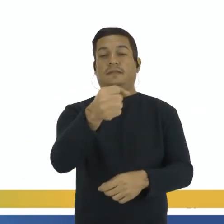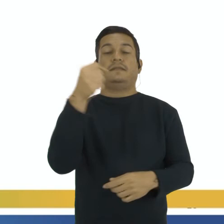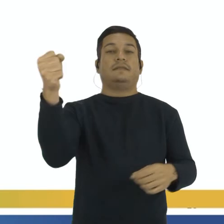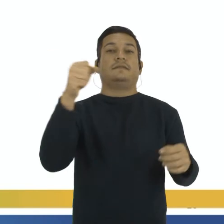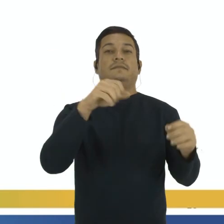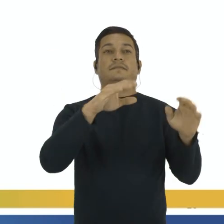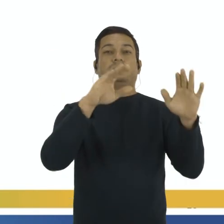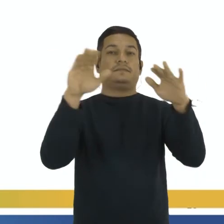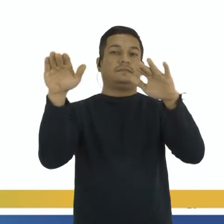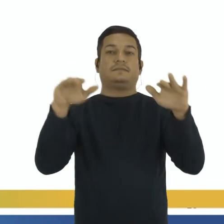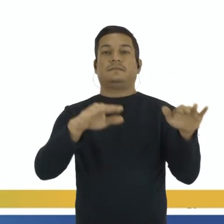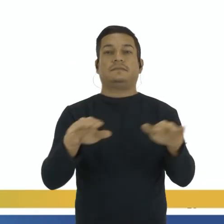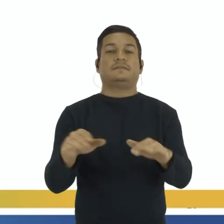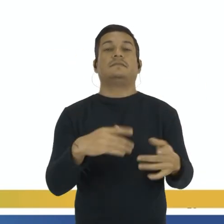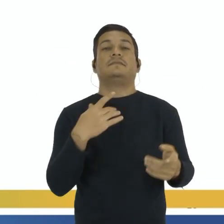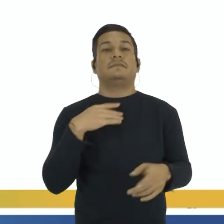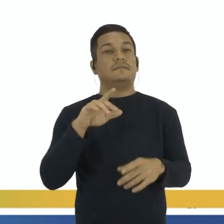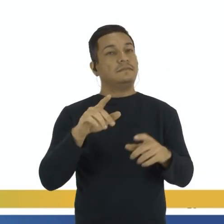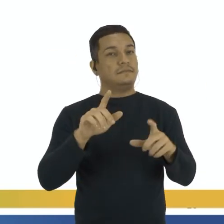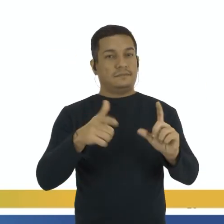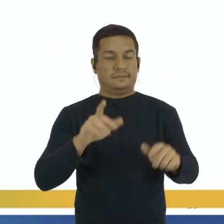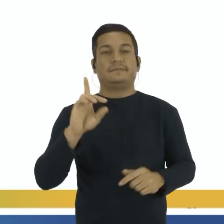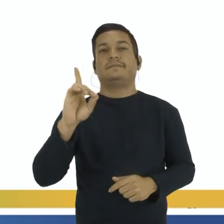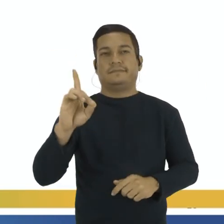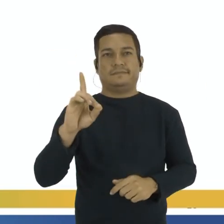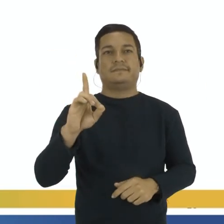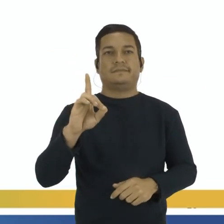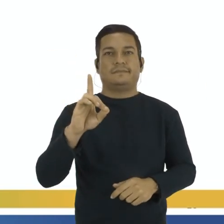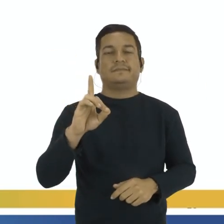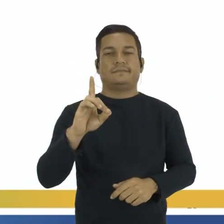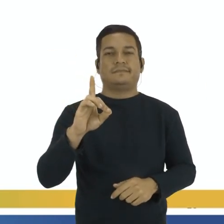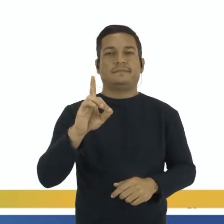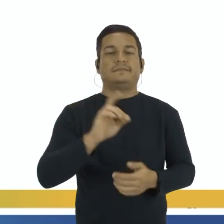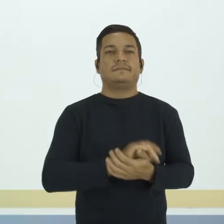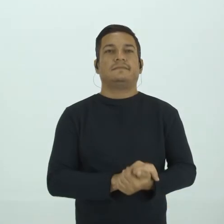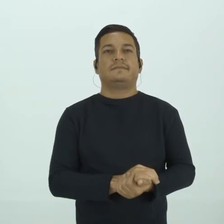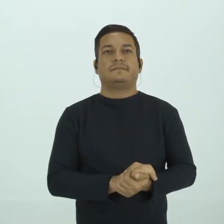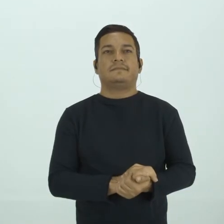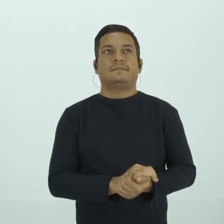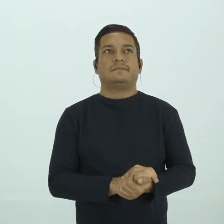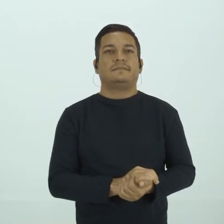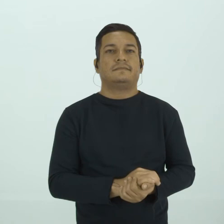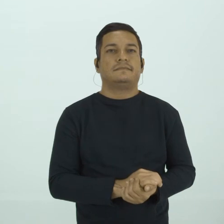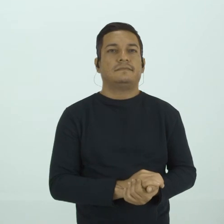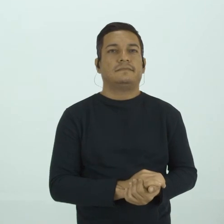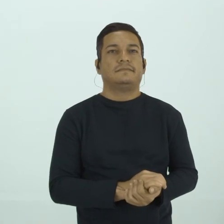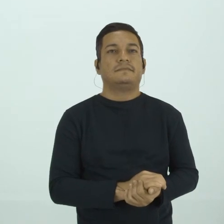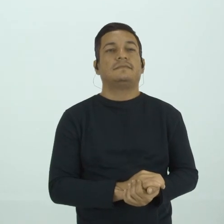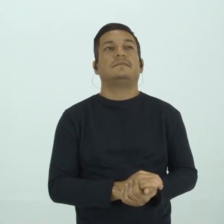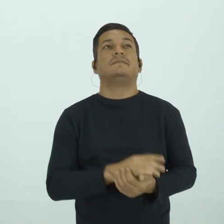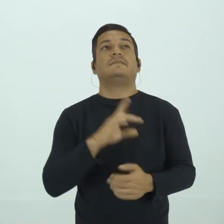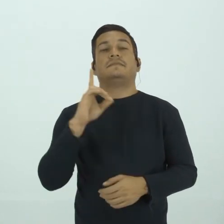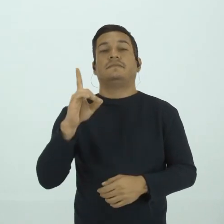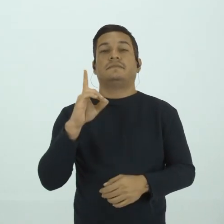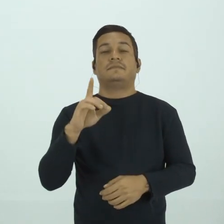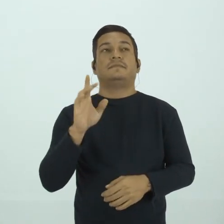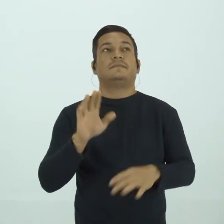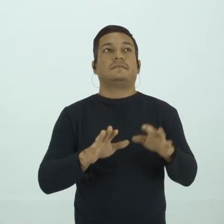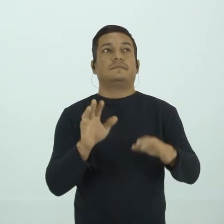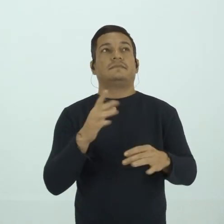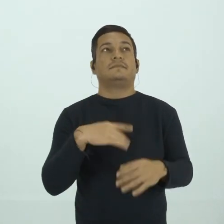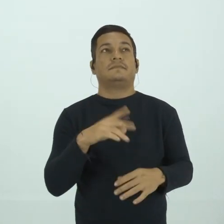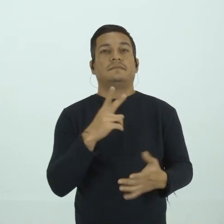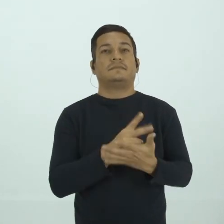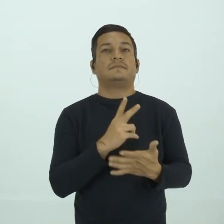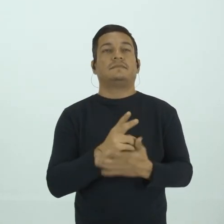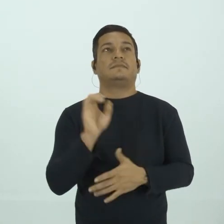apostas. Exatamente, letra D, tá? Então, gente, aí na letra D, né, ele, geralmente, como eu falei pra vocês,